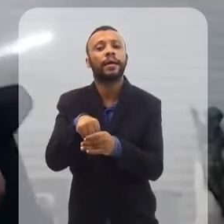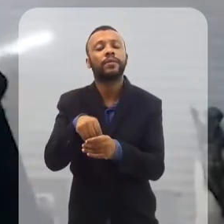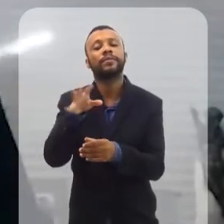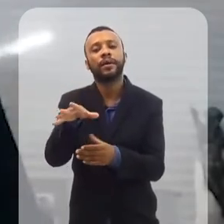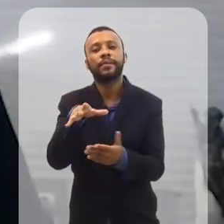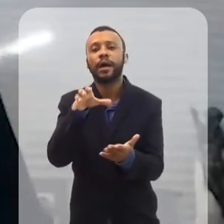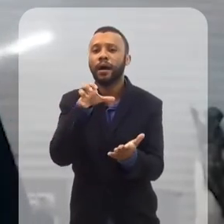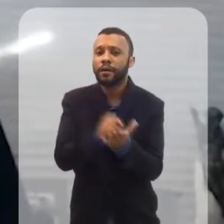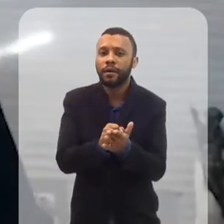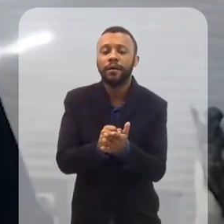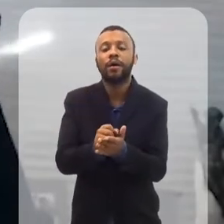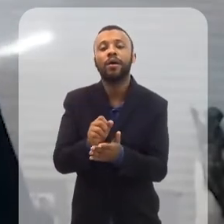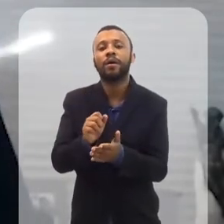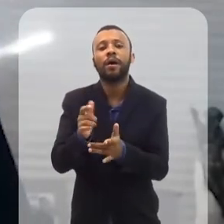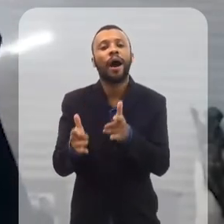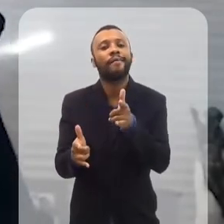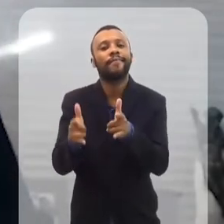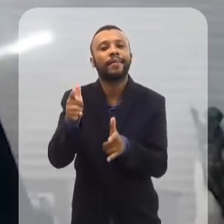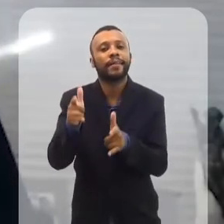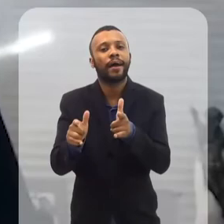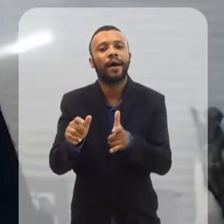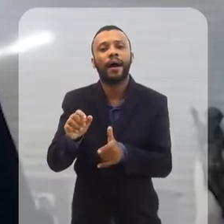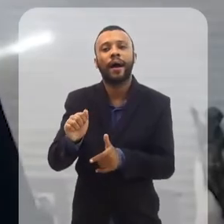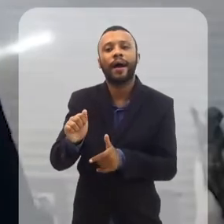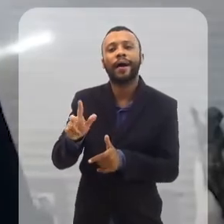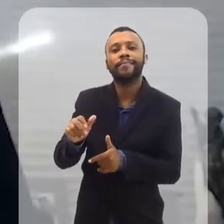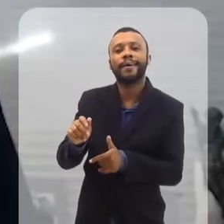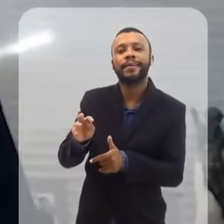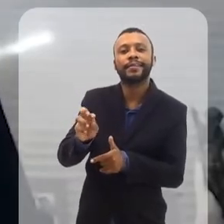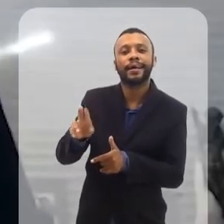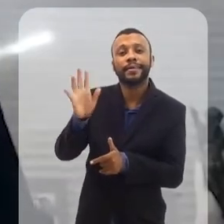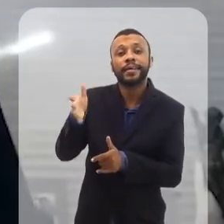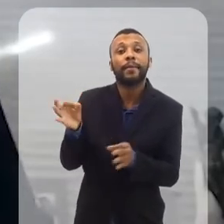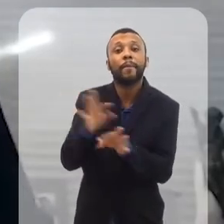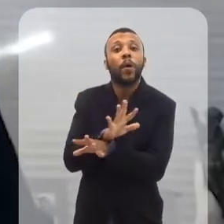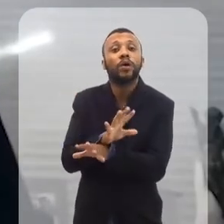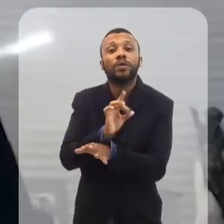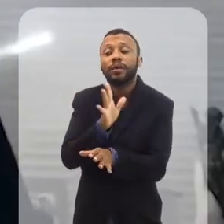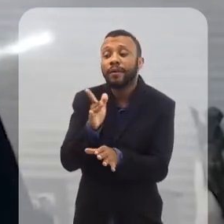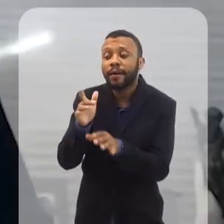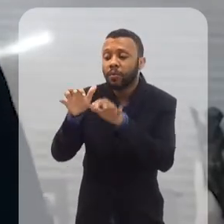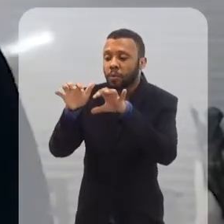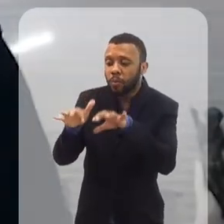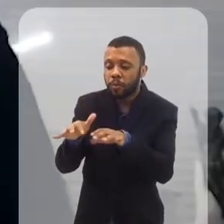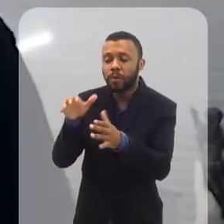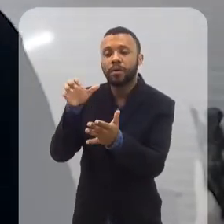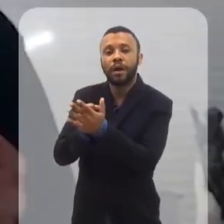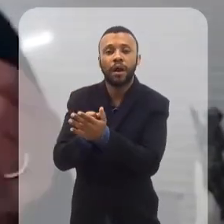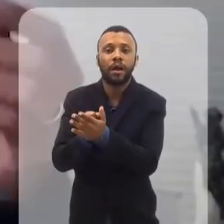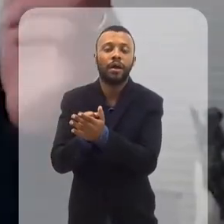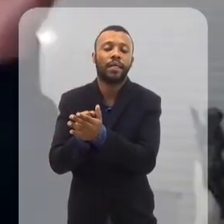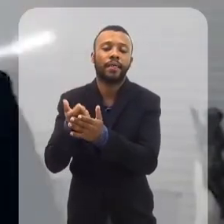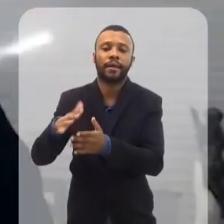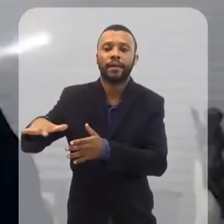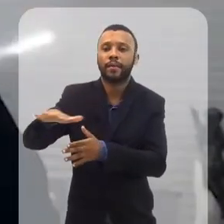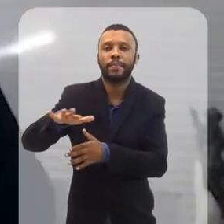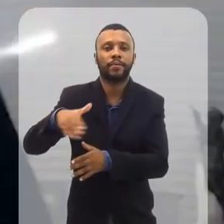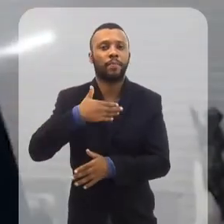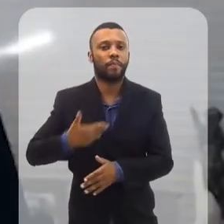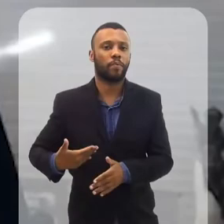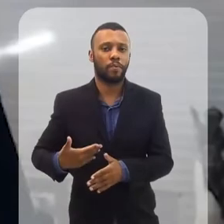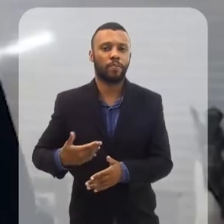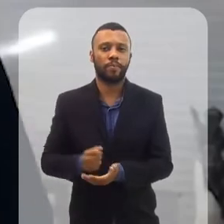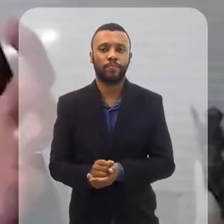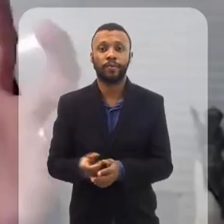já tá dentro. Você já está logado, teu avatar já está ali, você só vai naquele ambiente público. Então, a importância do poder